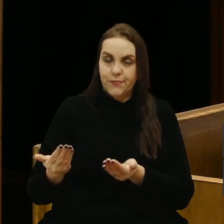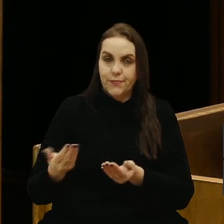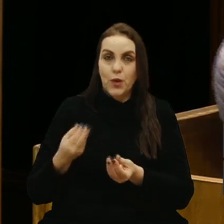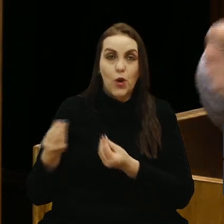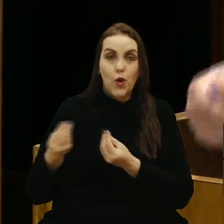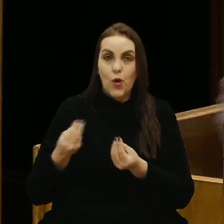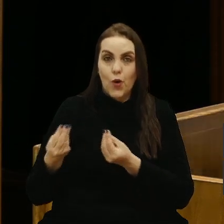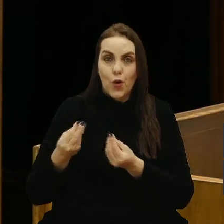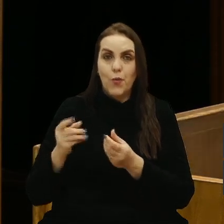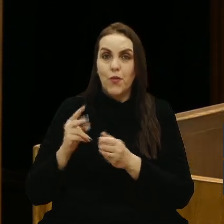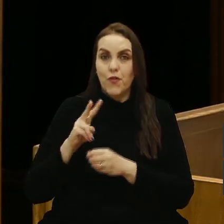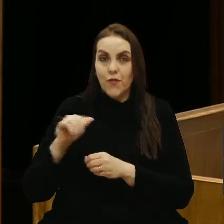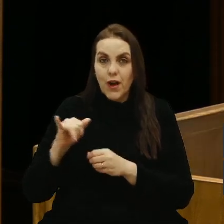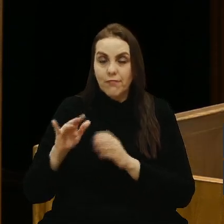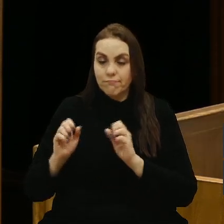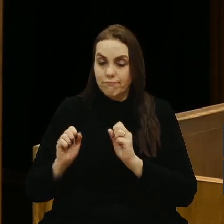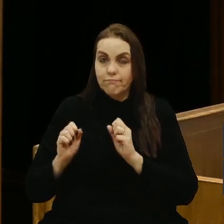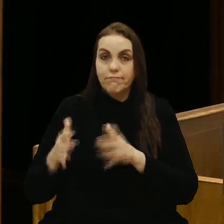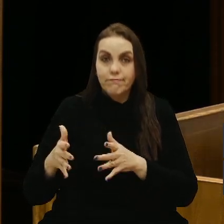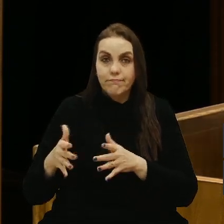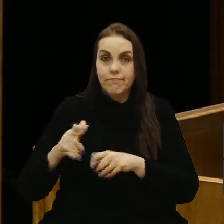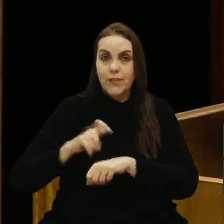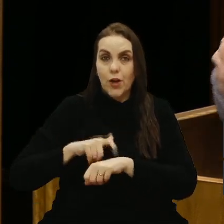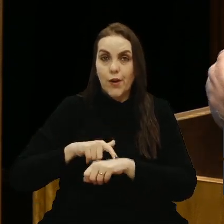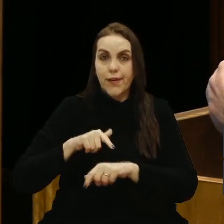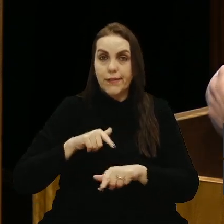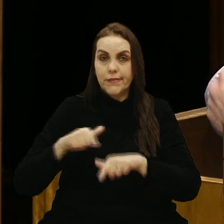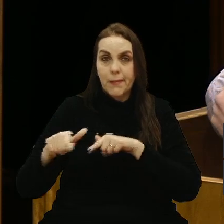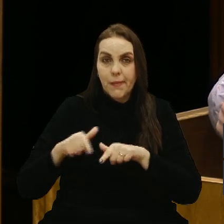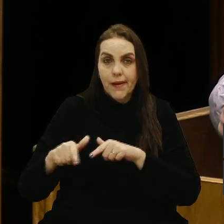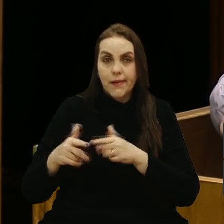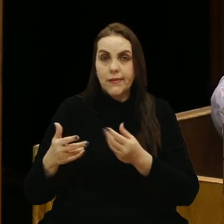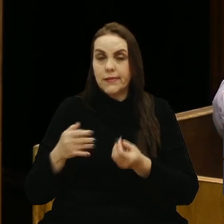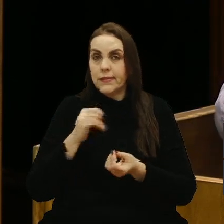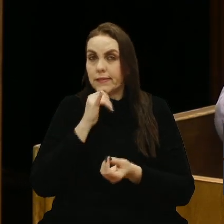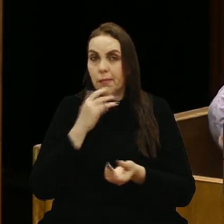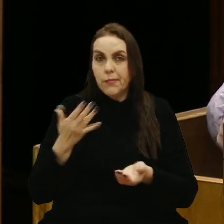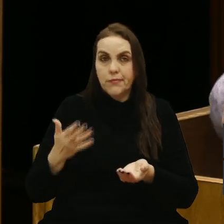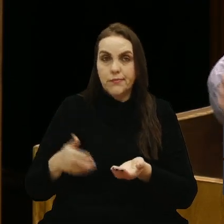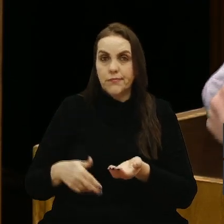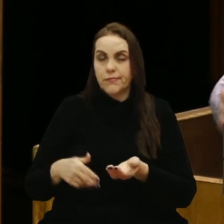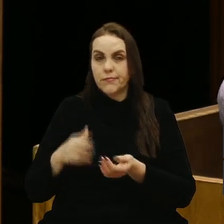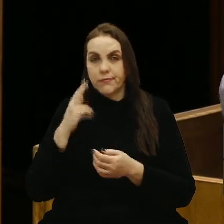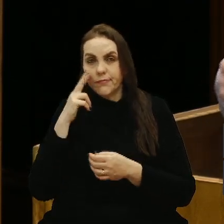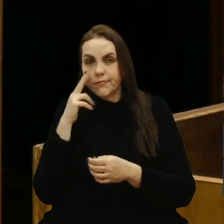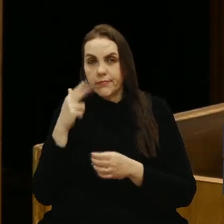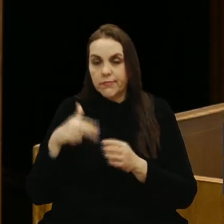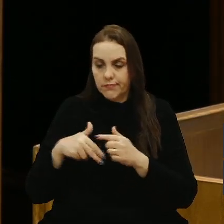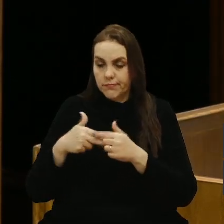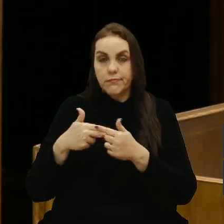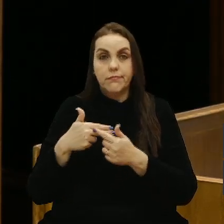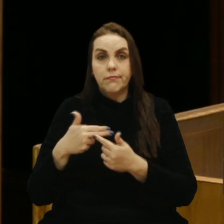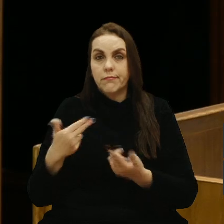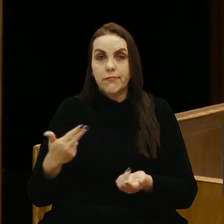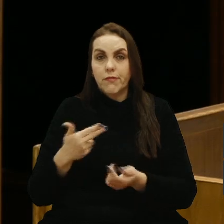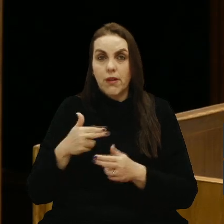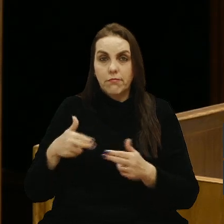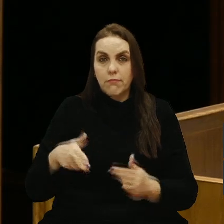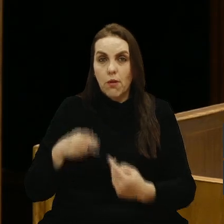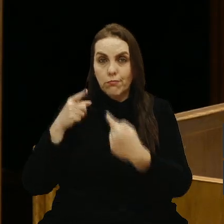como que ele vai fazer uma ação? Como que ele vai fazer uma verificação? Como que ele vai ir num